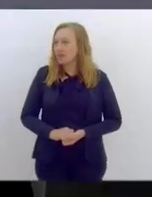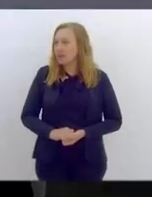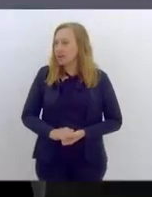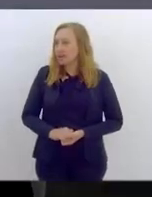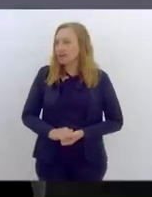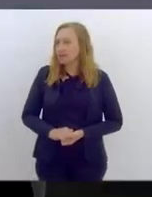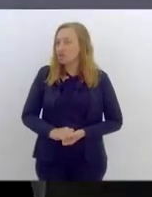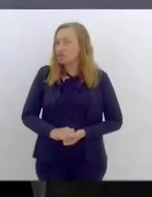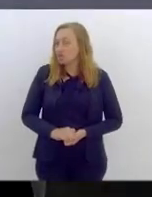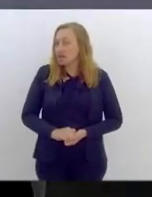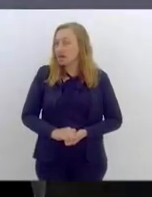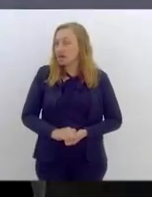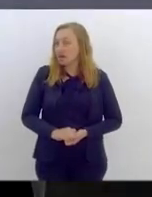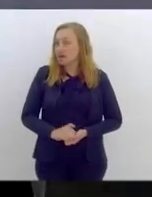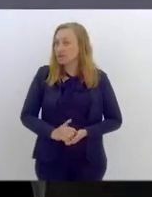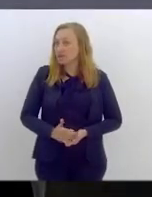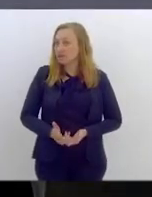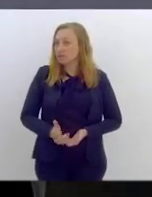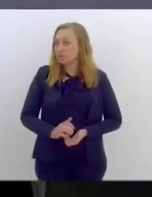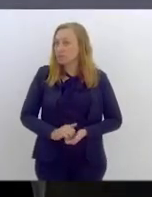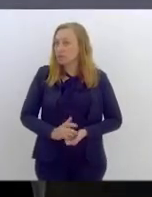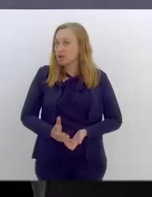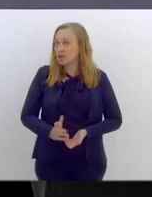noite, nosso povo branco aliado. Vamos lá.